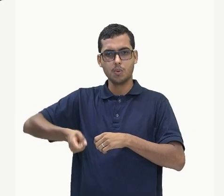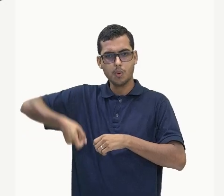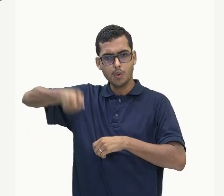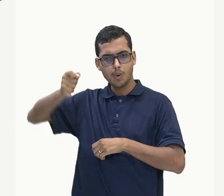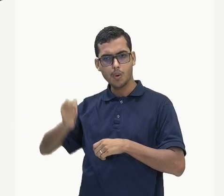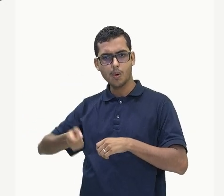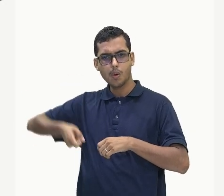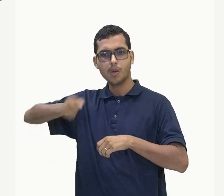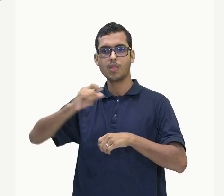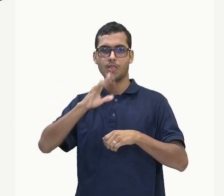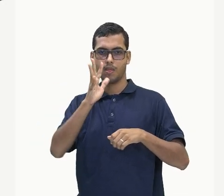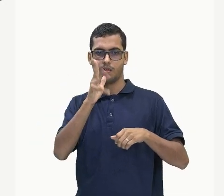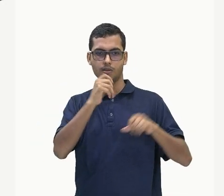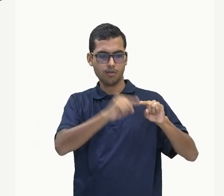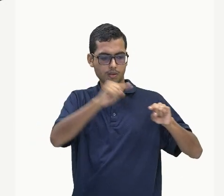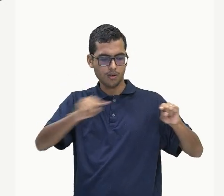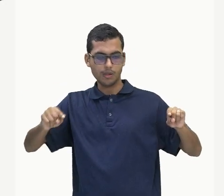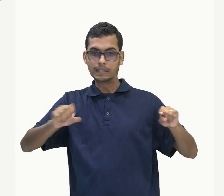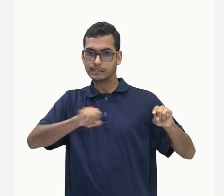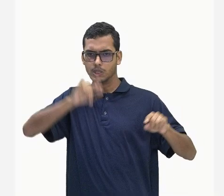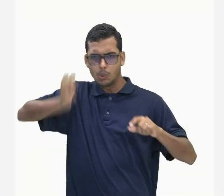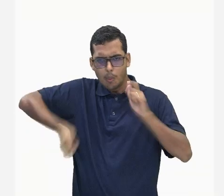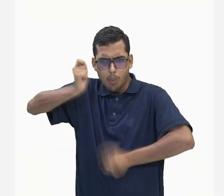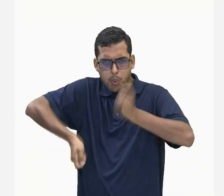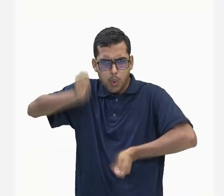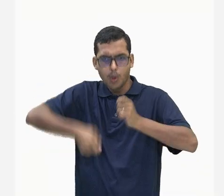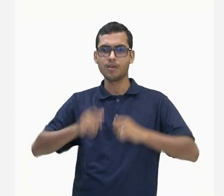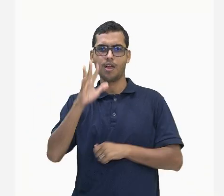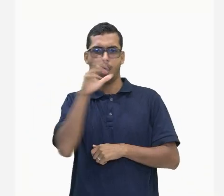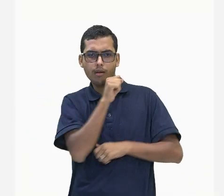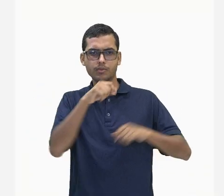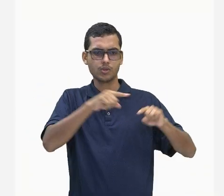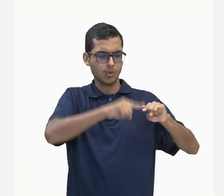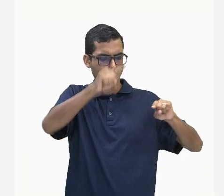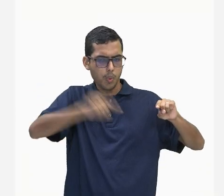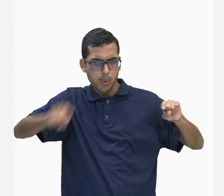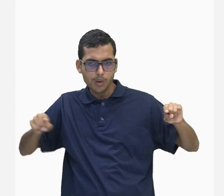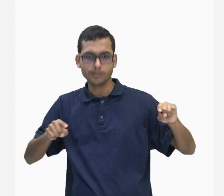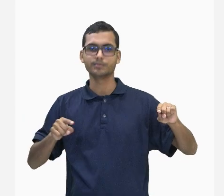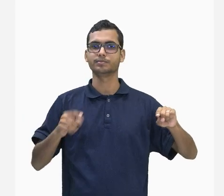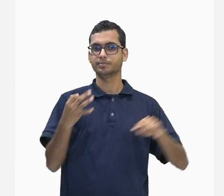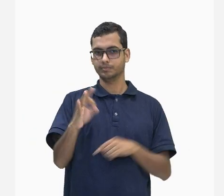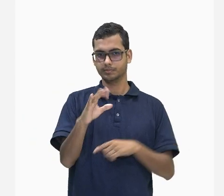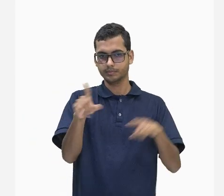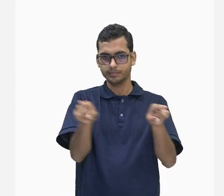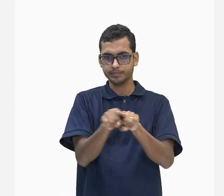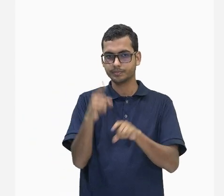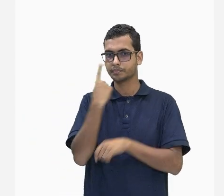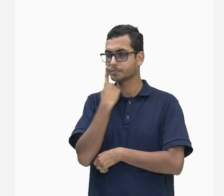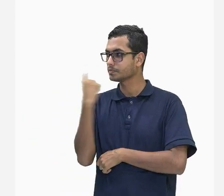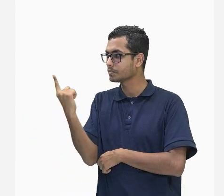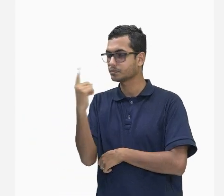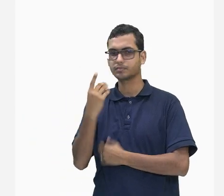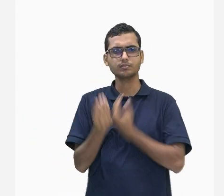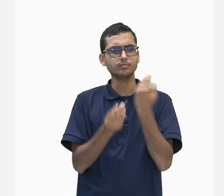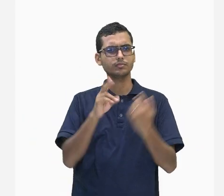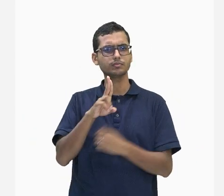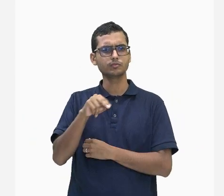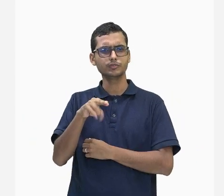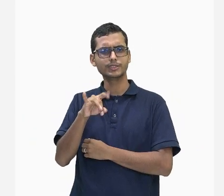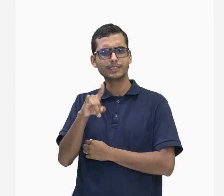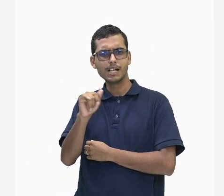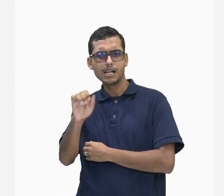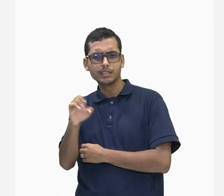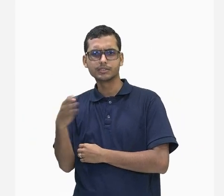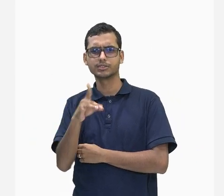A frequência, ela tem uma unidade de medida, que é o Hertz. Então, a frequência ela é dada pela